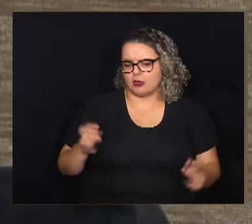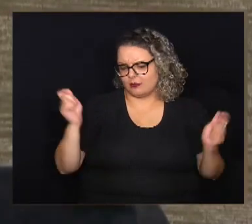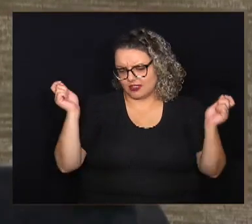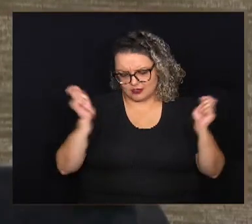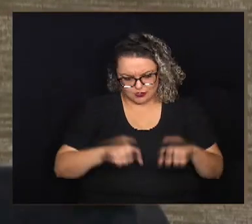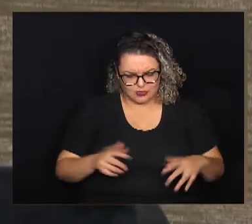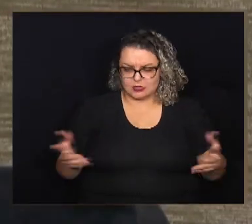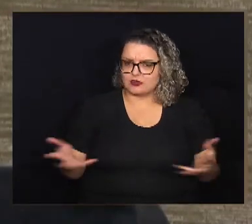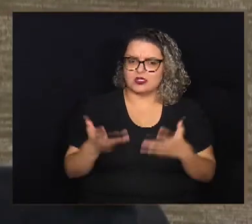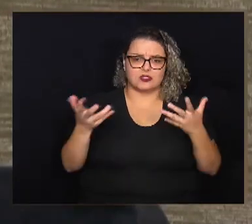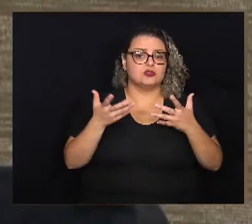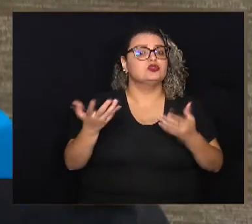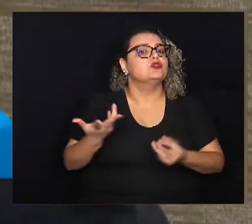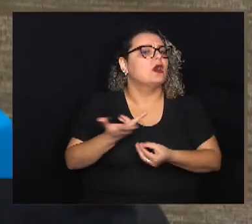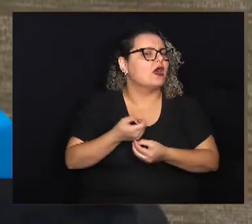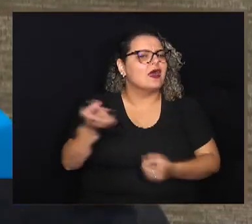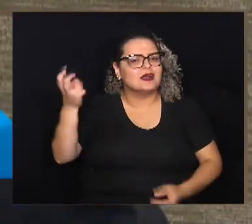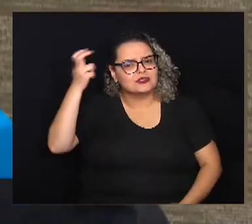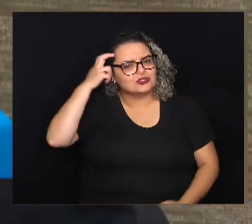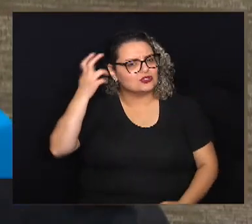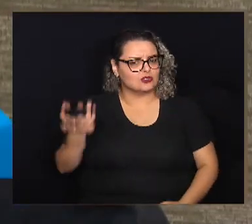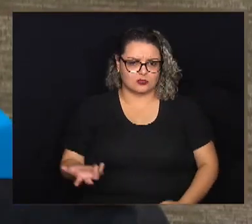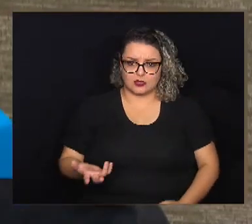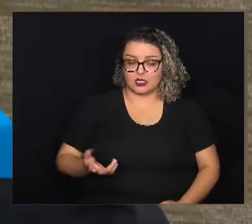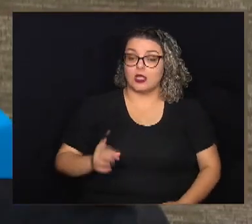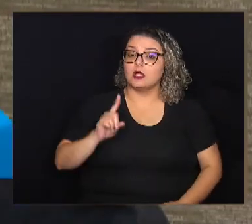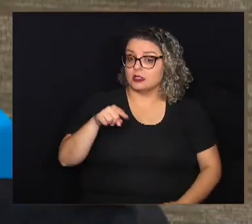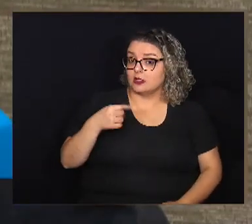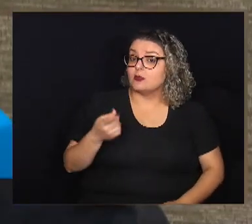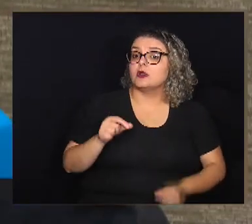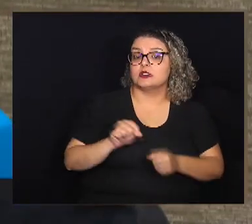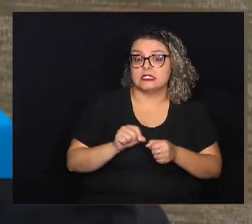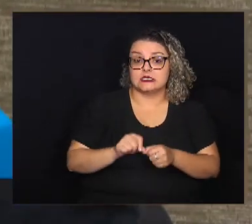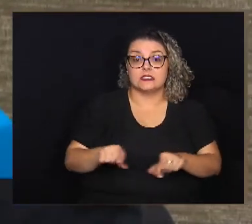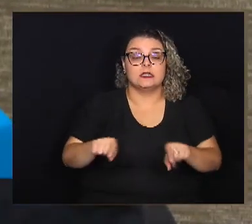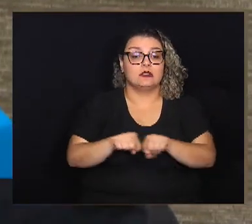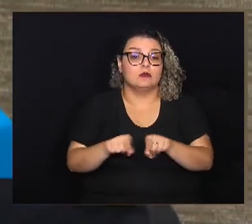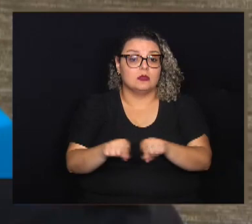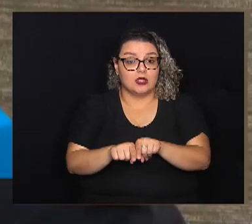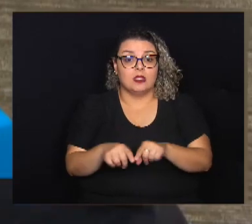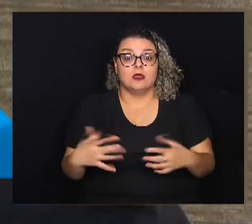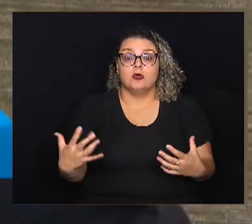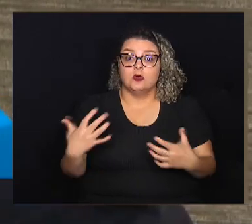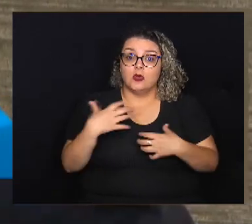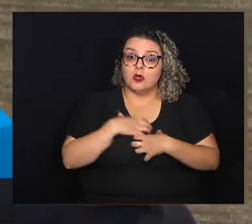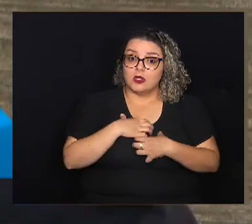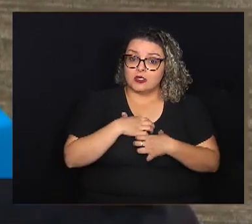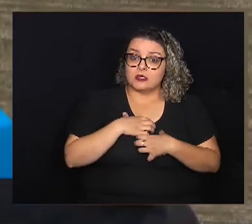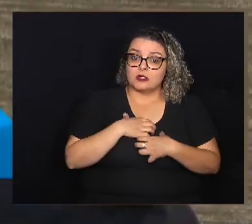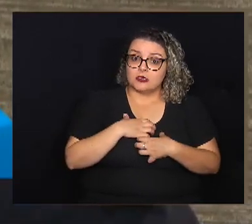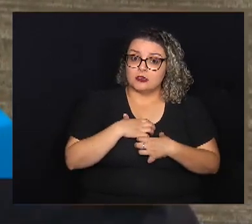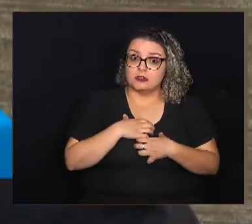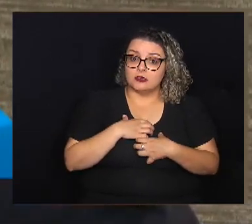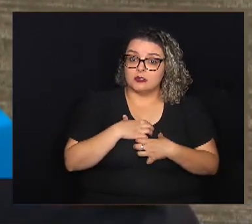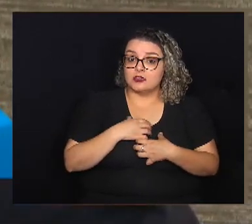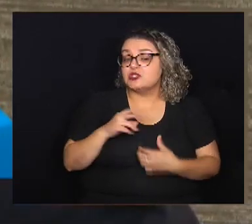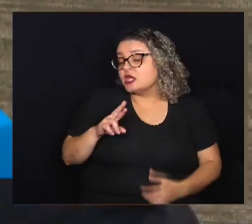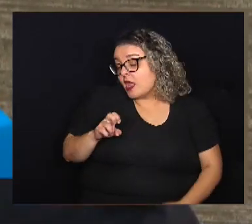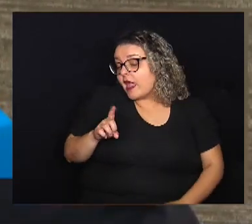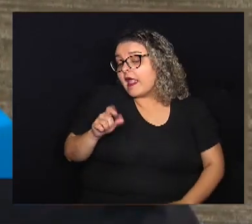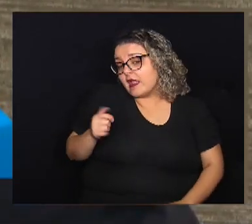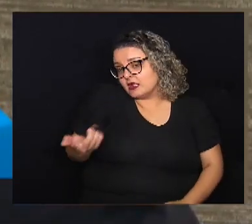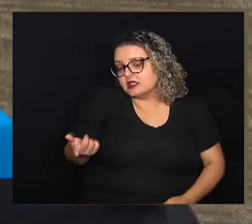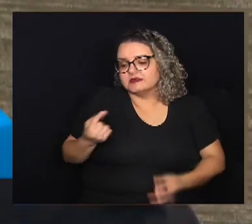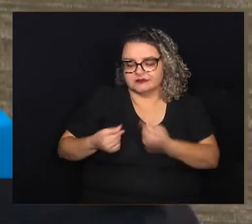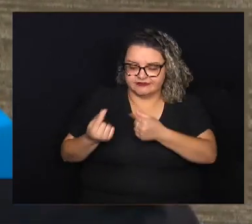estimular a arte a cultura eventualmente fazer disso também uma forma de de renda né de